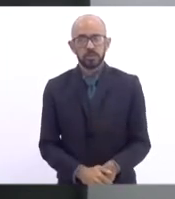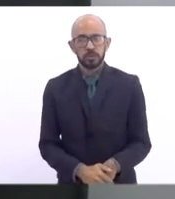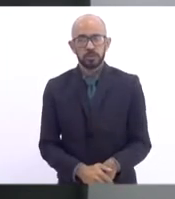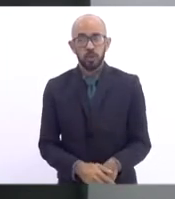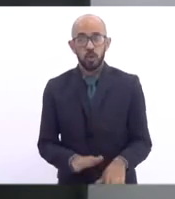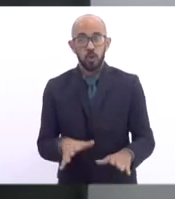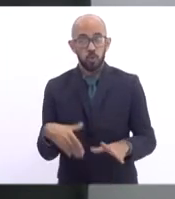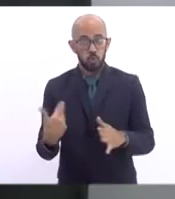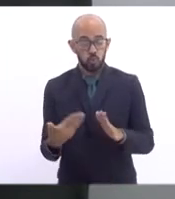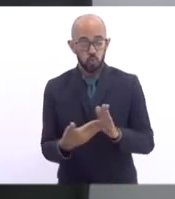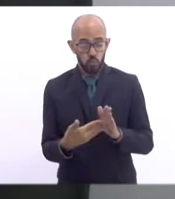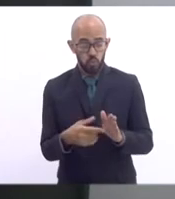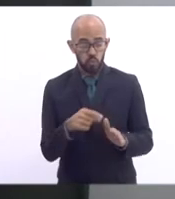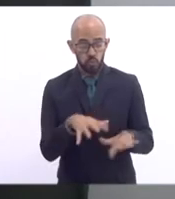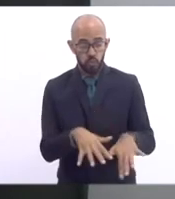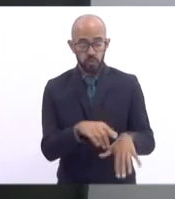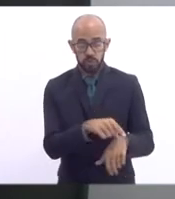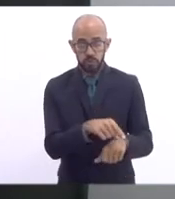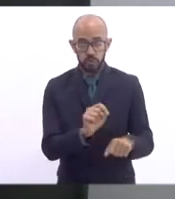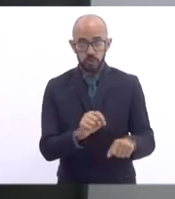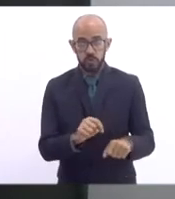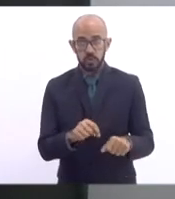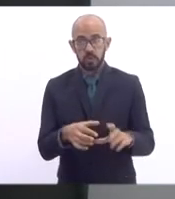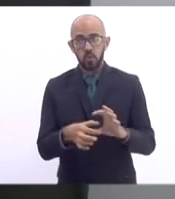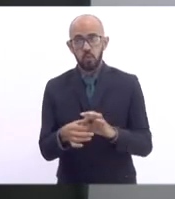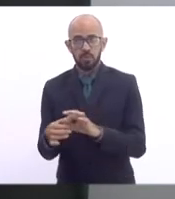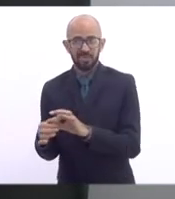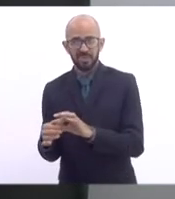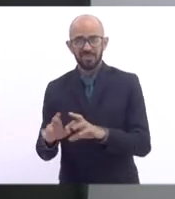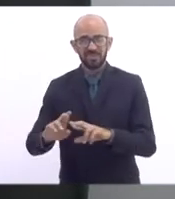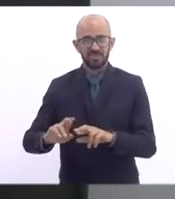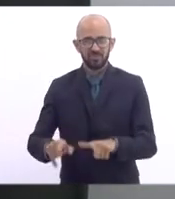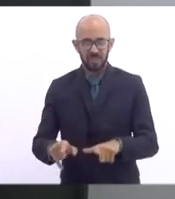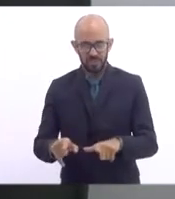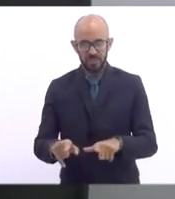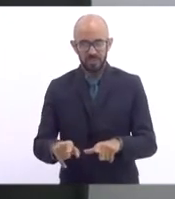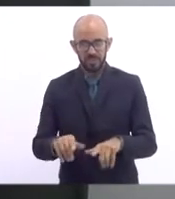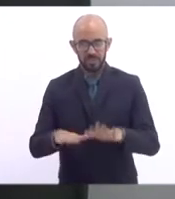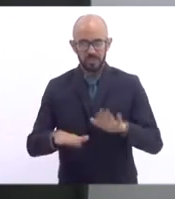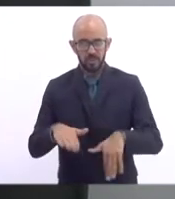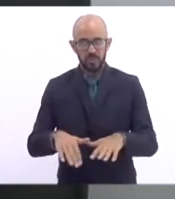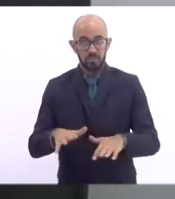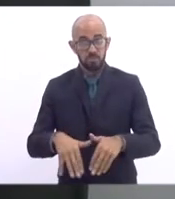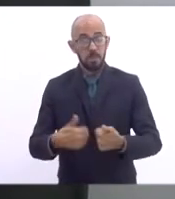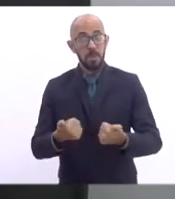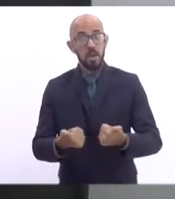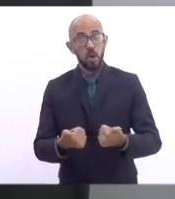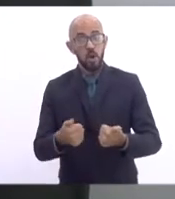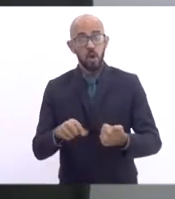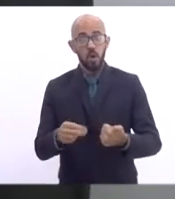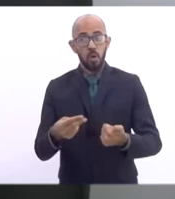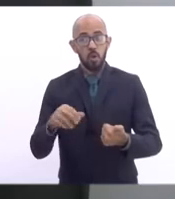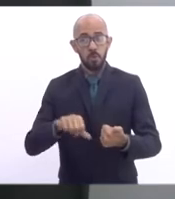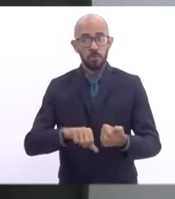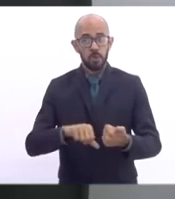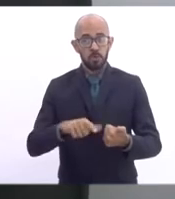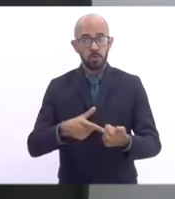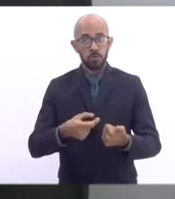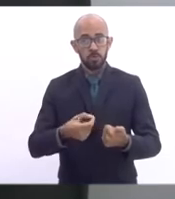tudo dá um cenário um pouquinho diferente Talvez para melhor de